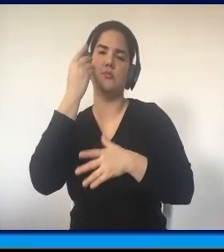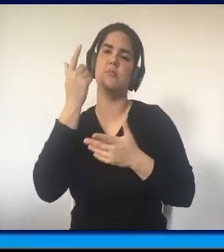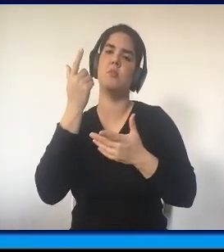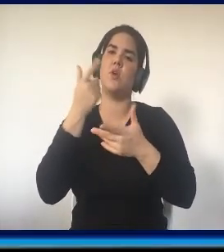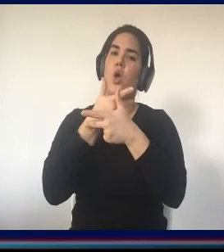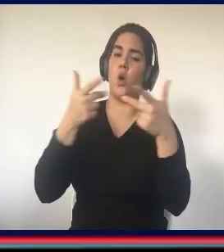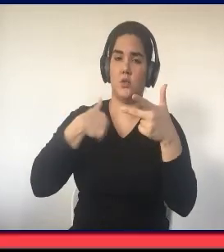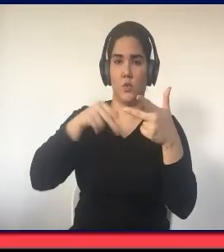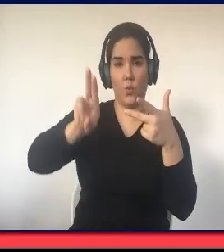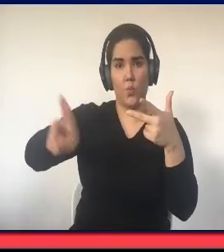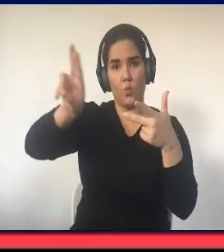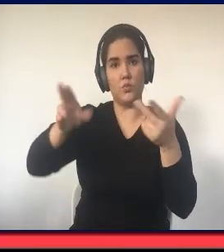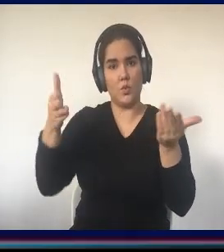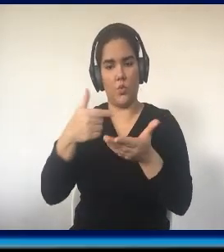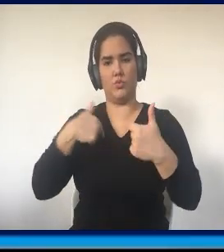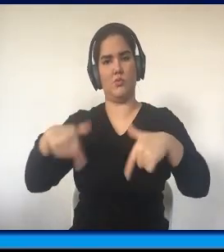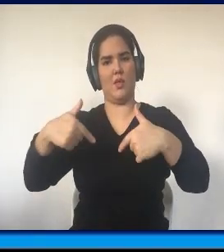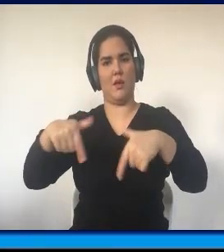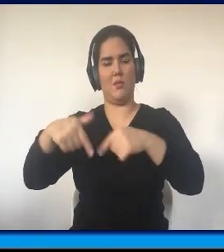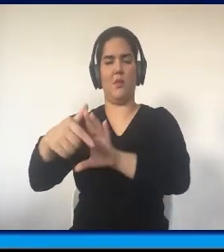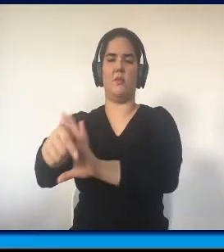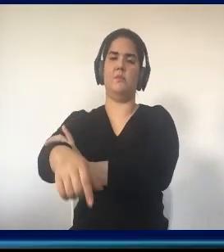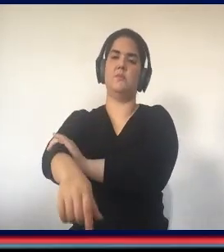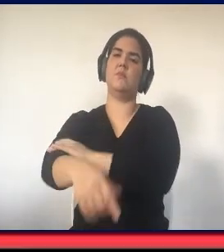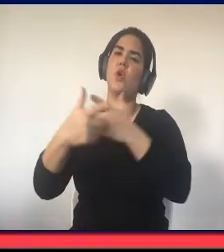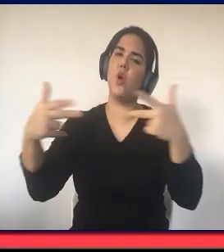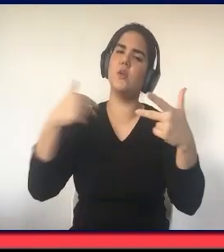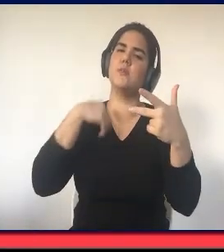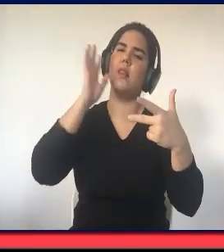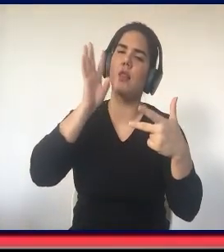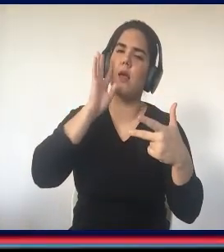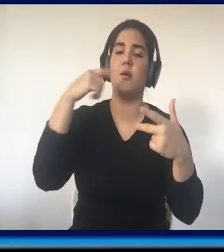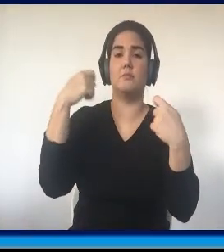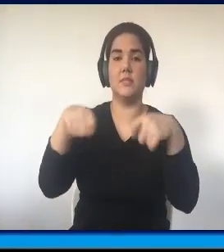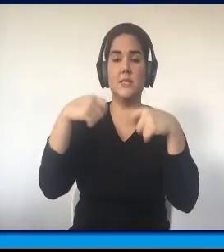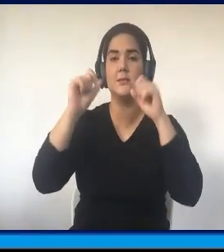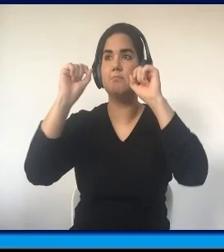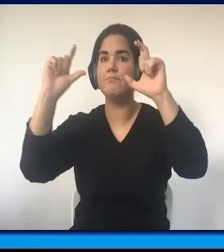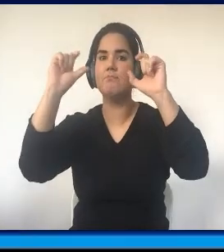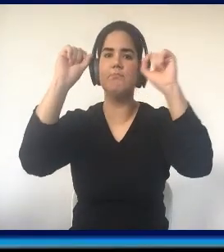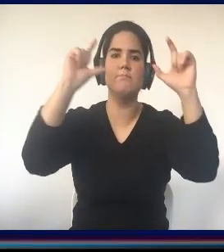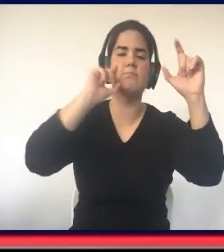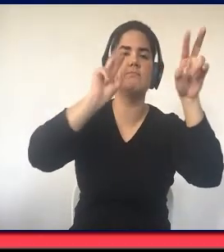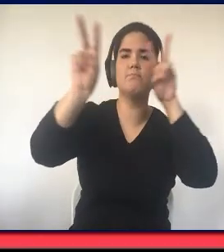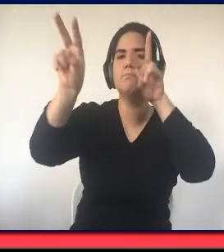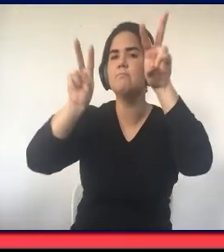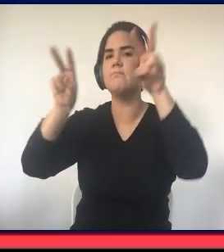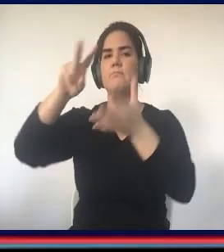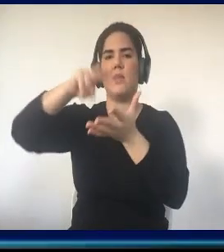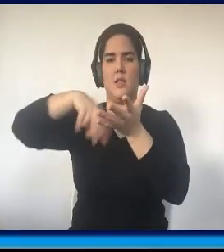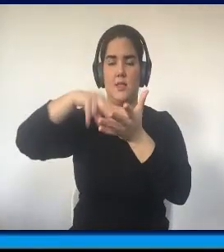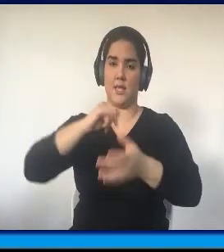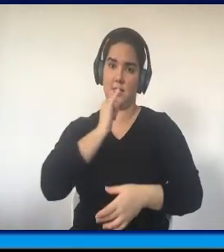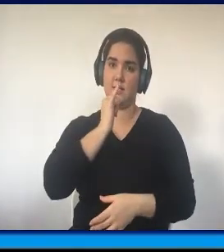recreação. Então são coisas muito legais. E a gente tem que ficar esperto em tudo que a gente lê. Ó, eu, por exemplo, Kleber